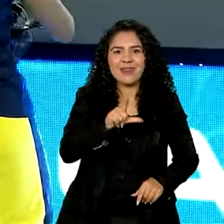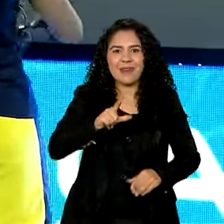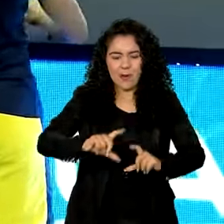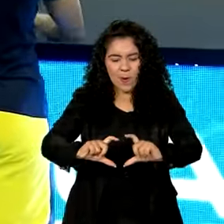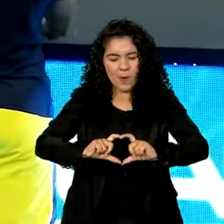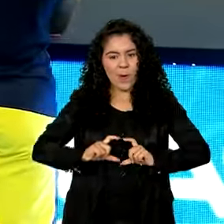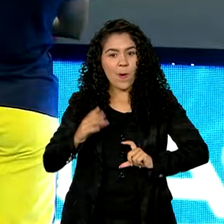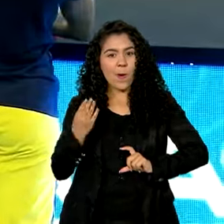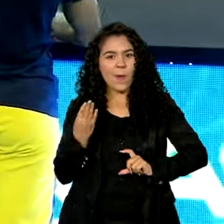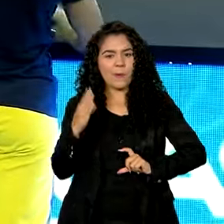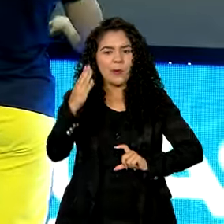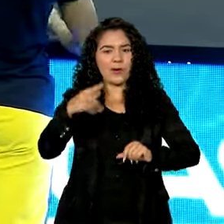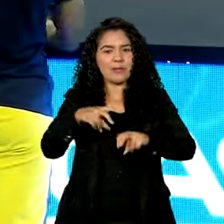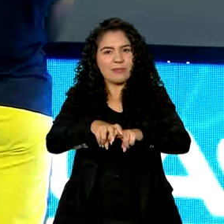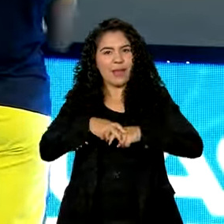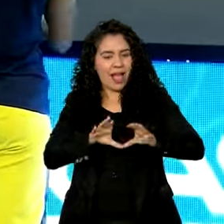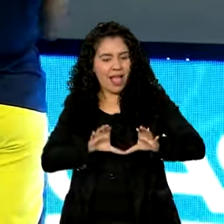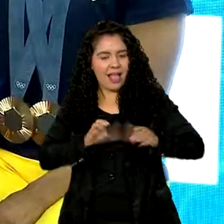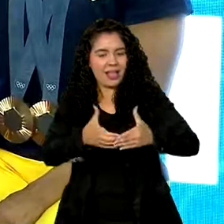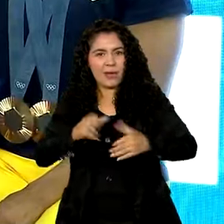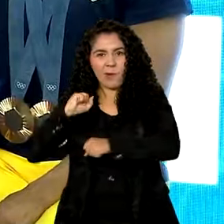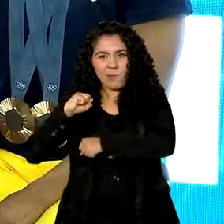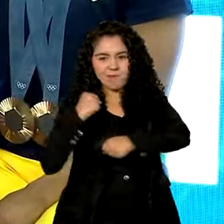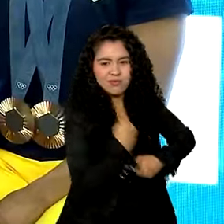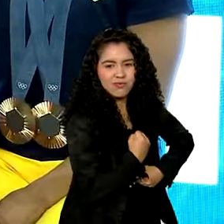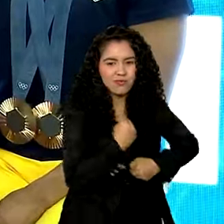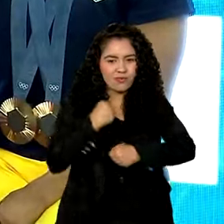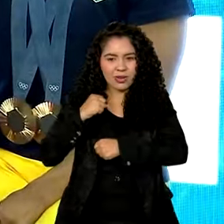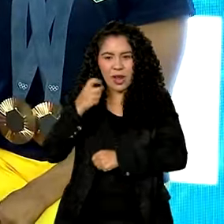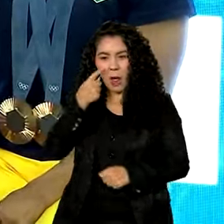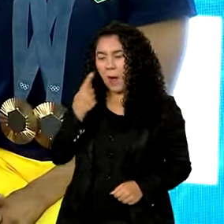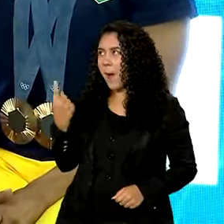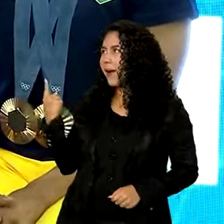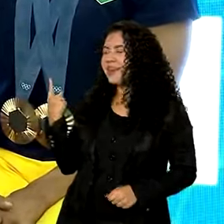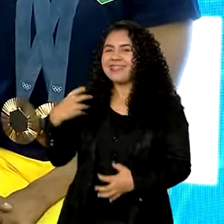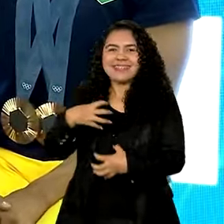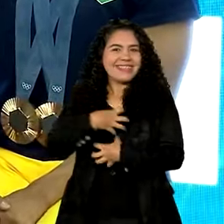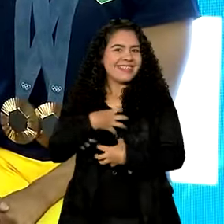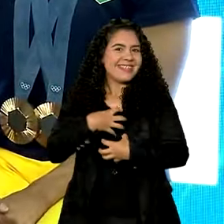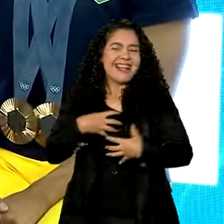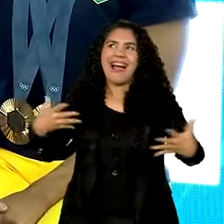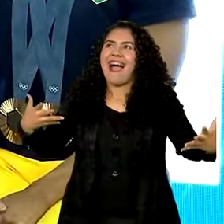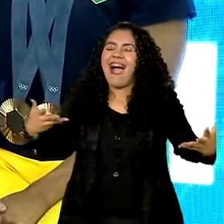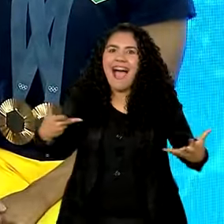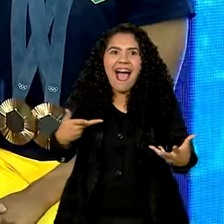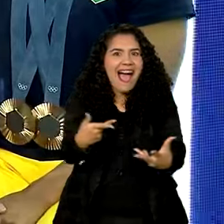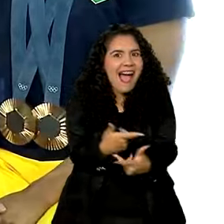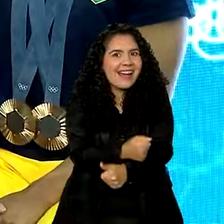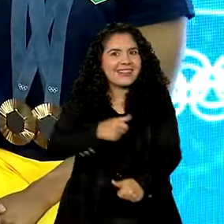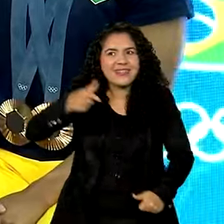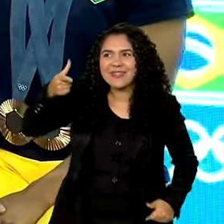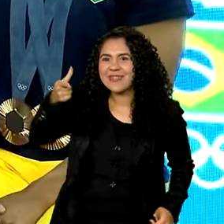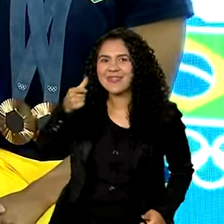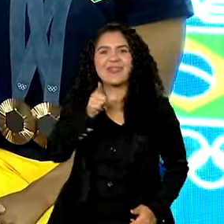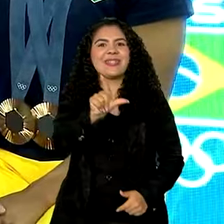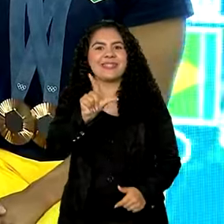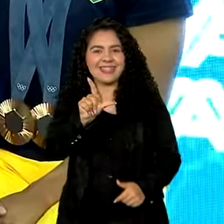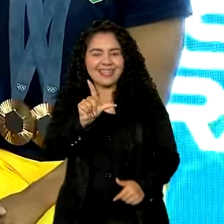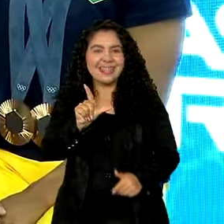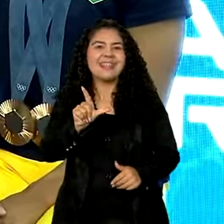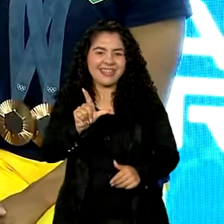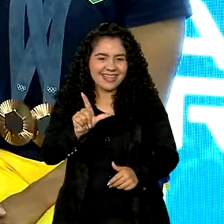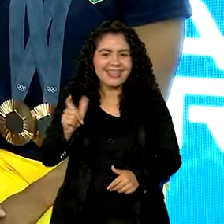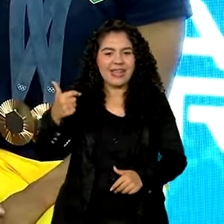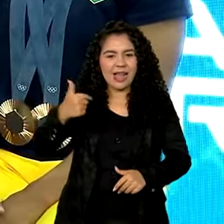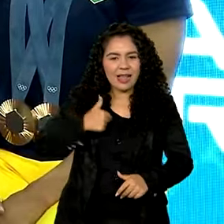bronze inédito por equipes mistas no judô. Foi incrível poder realizar isso, devido já há algum tempo.